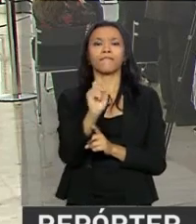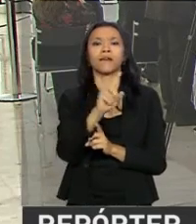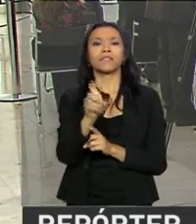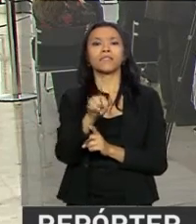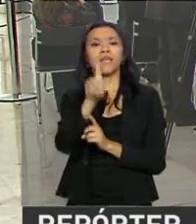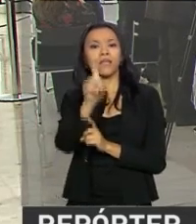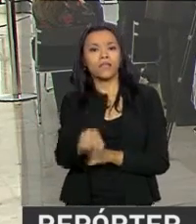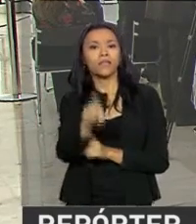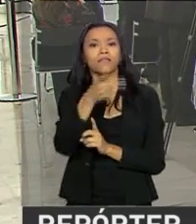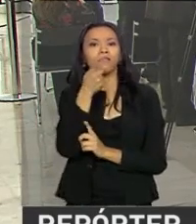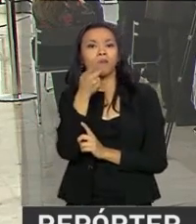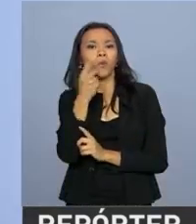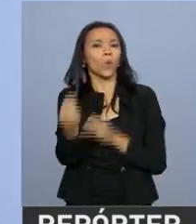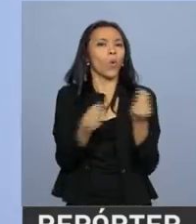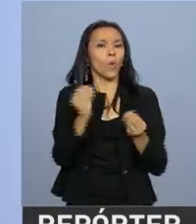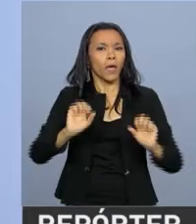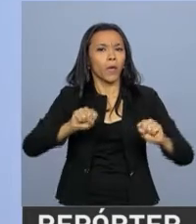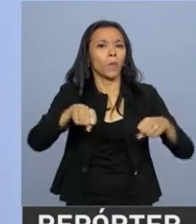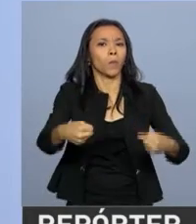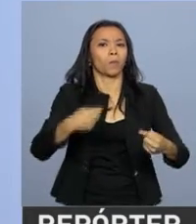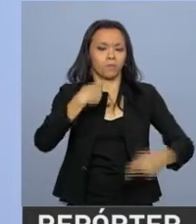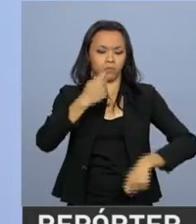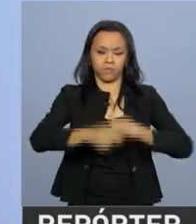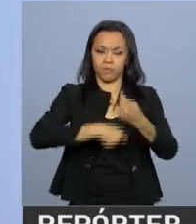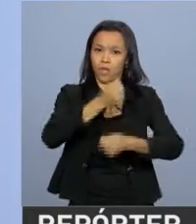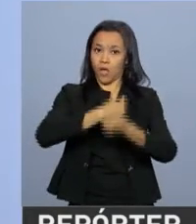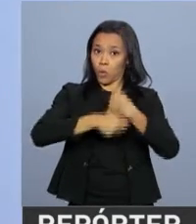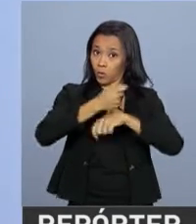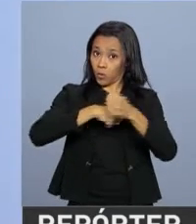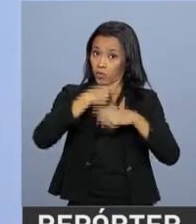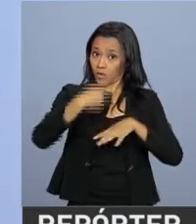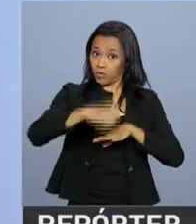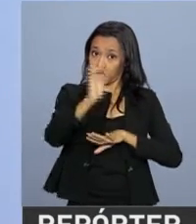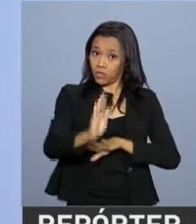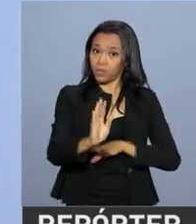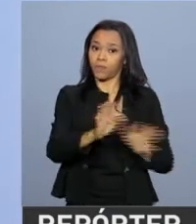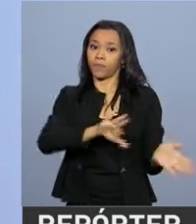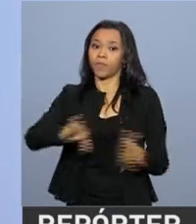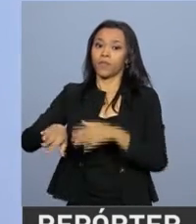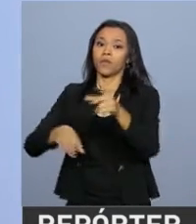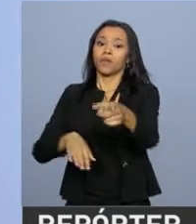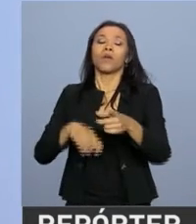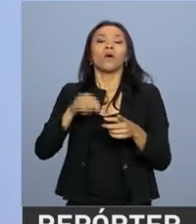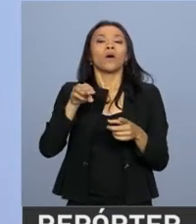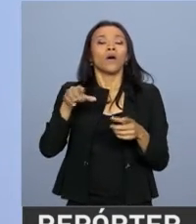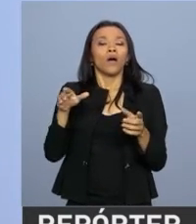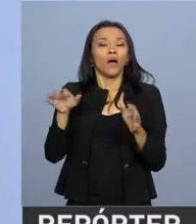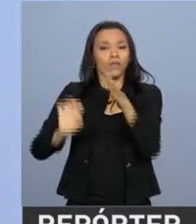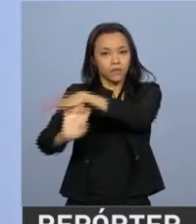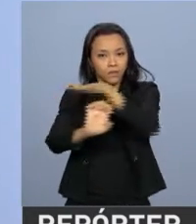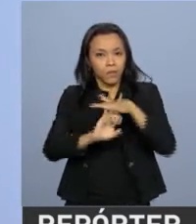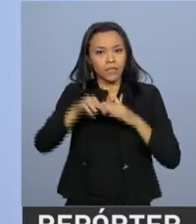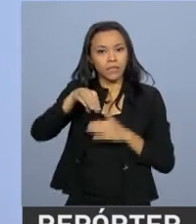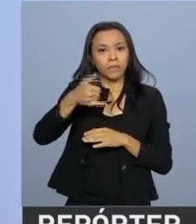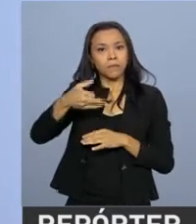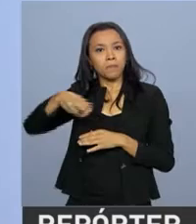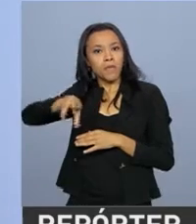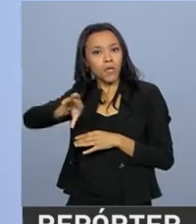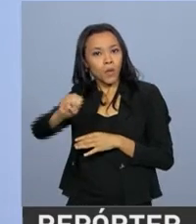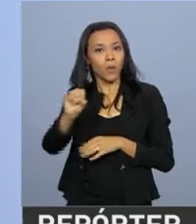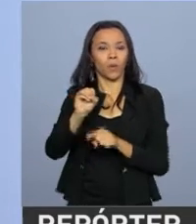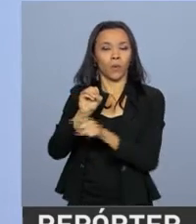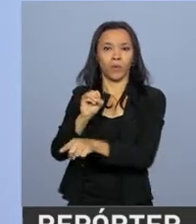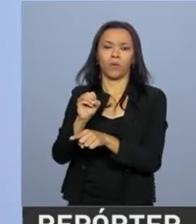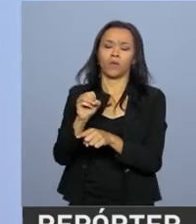na recuperação da economia. O microempreendimento, ele vai além da geração de emprego, ele